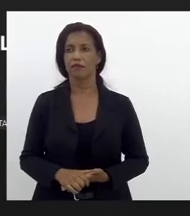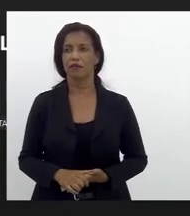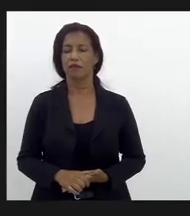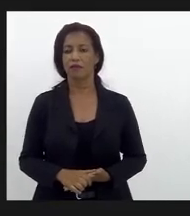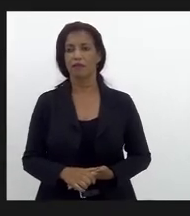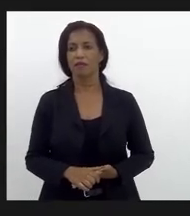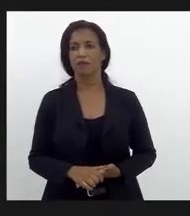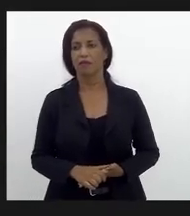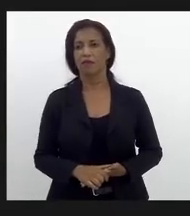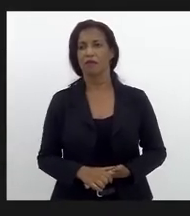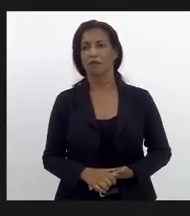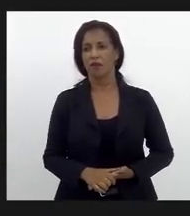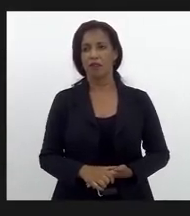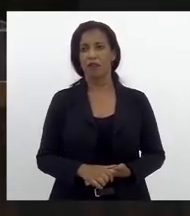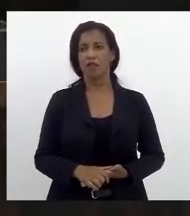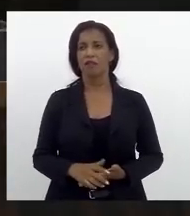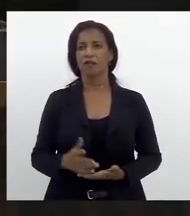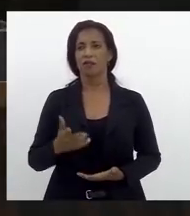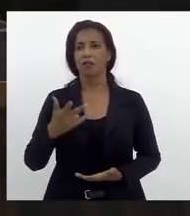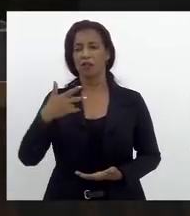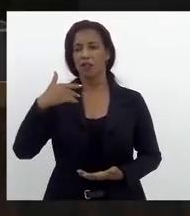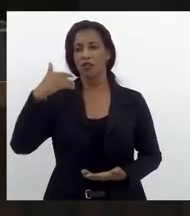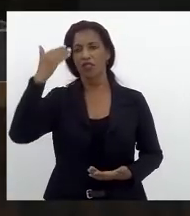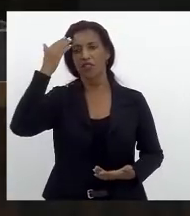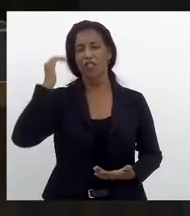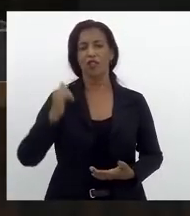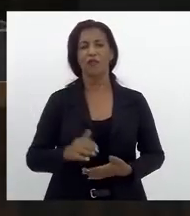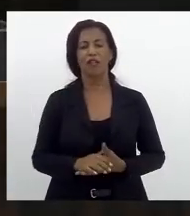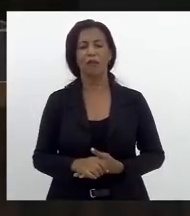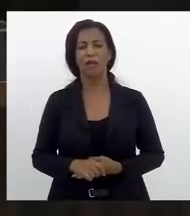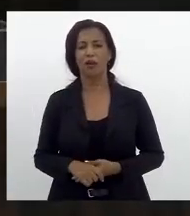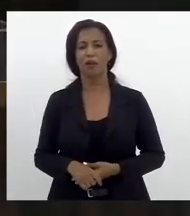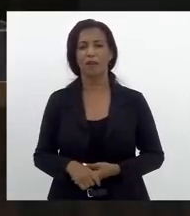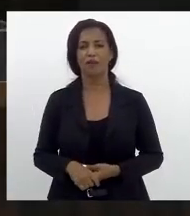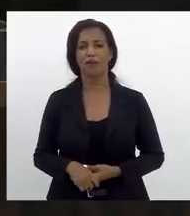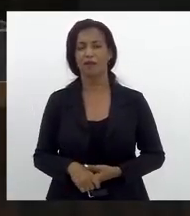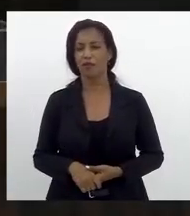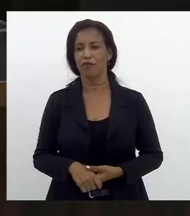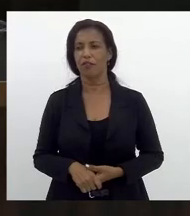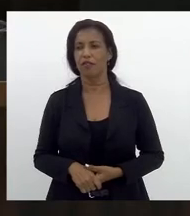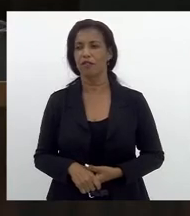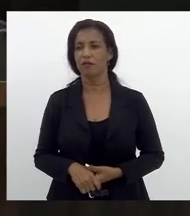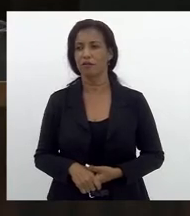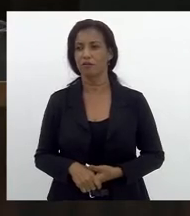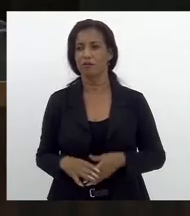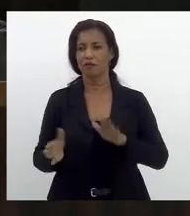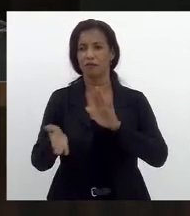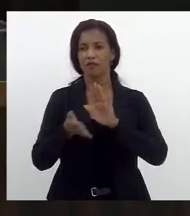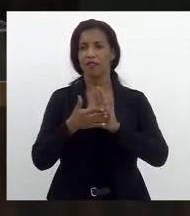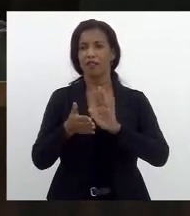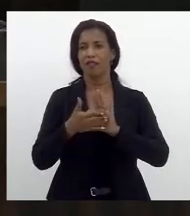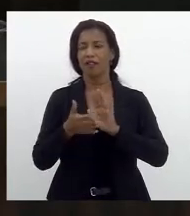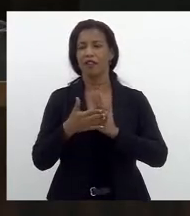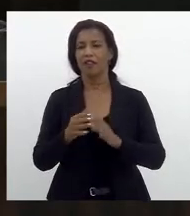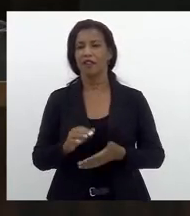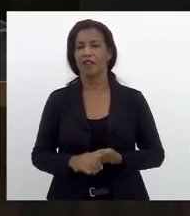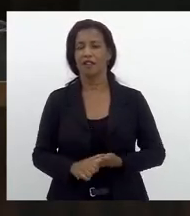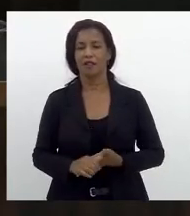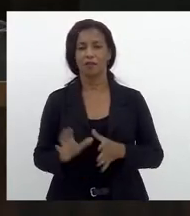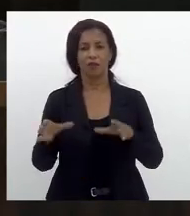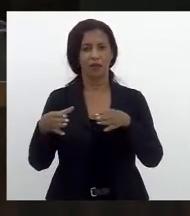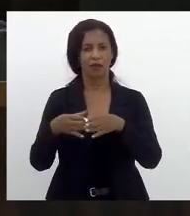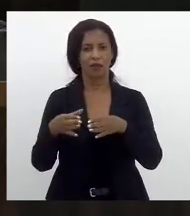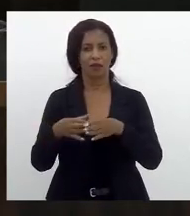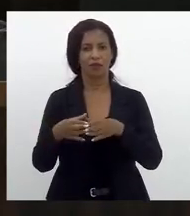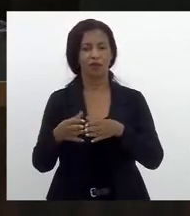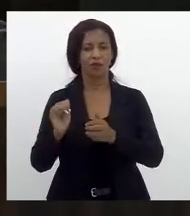é favorável. Muito obrigada, deputado Marcelo Cabeleireiro. Para emitir parecer pela Comissão